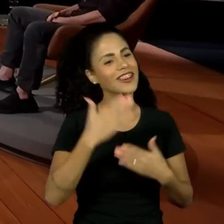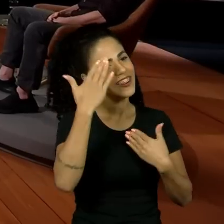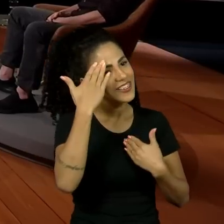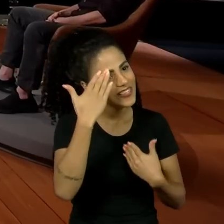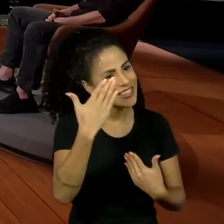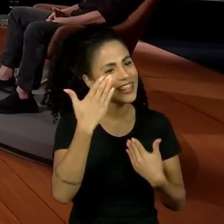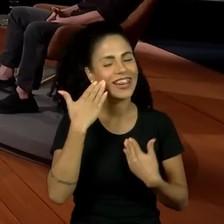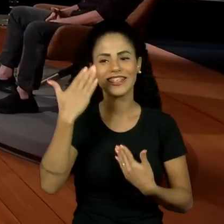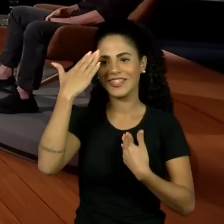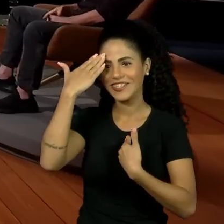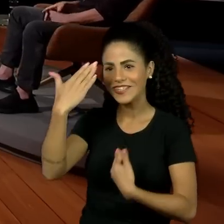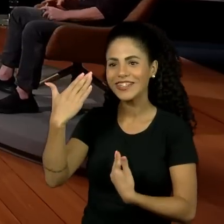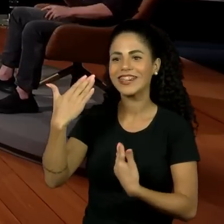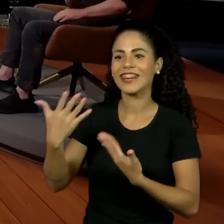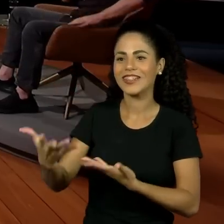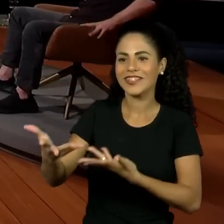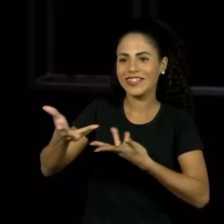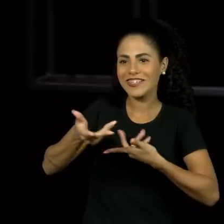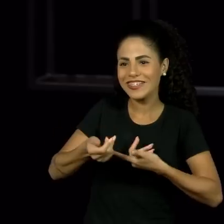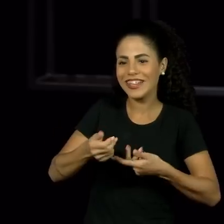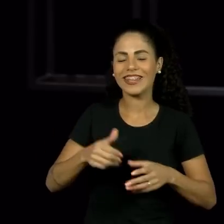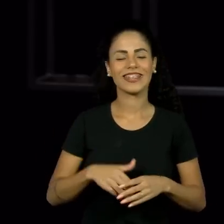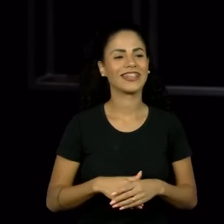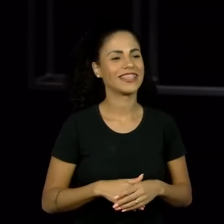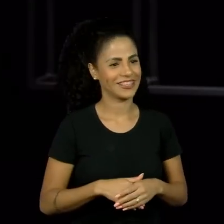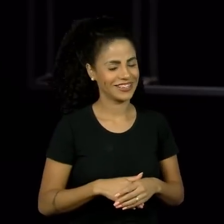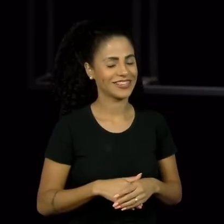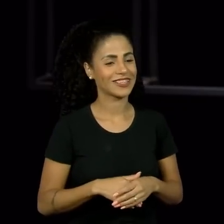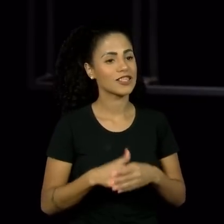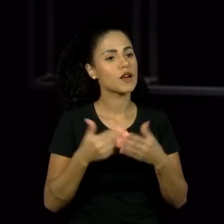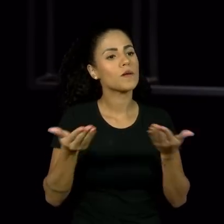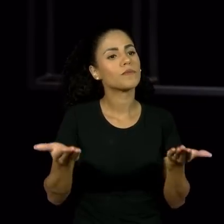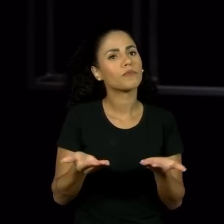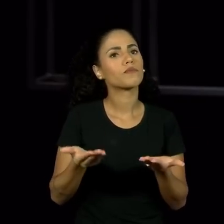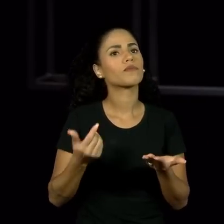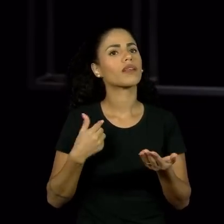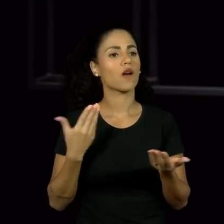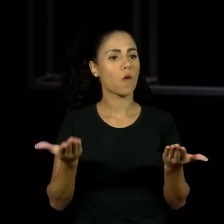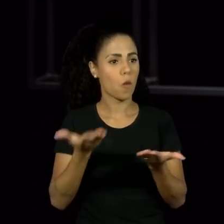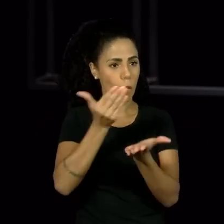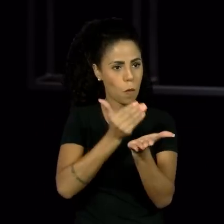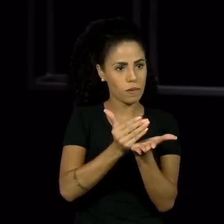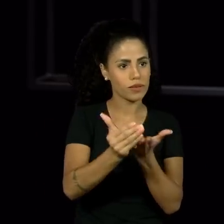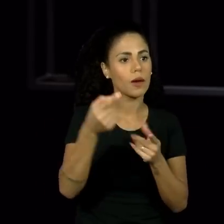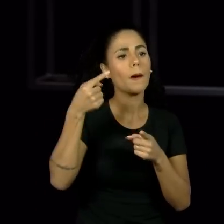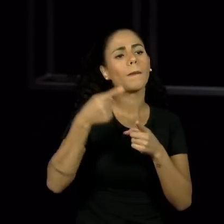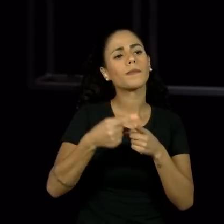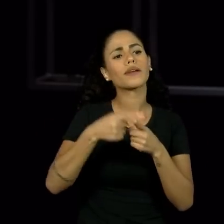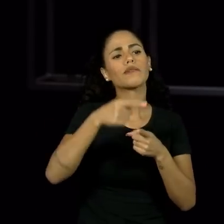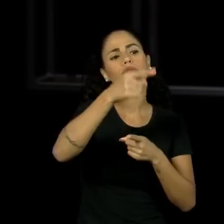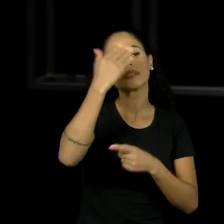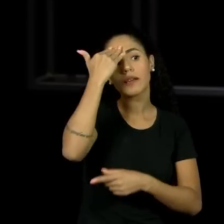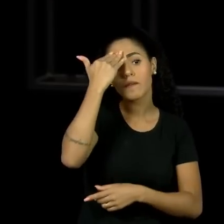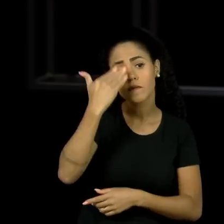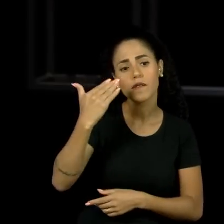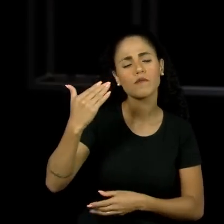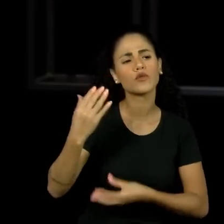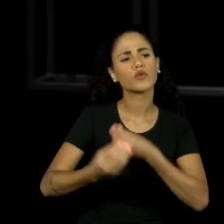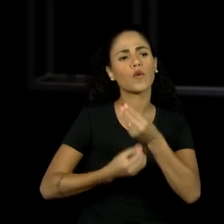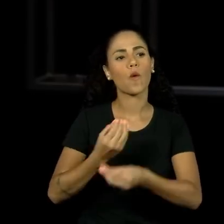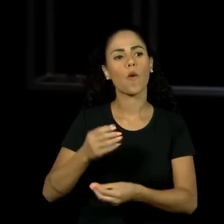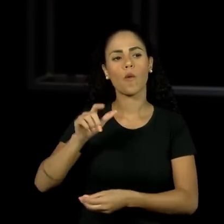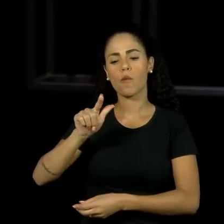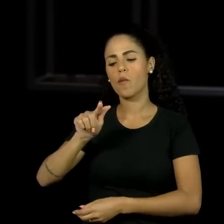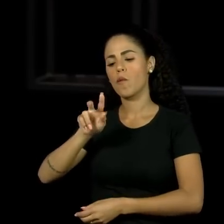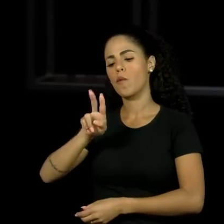obrigado pelo convite. Obrigada a você. Bom, vamos começar com uma atualização, porque você ficou conhecido pelo grande público como